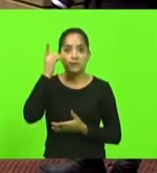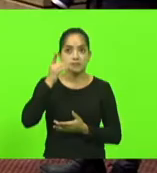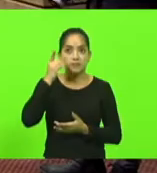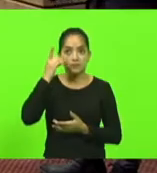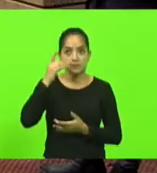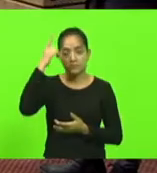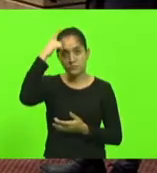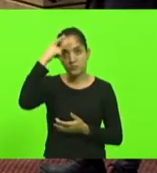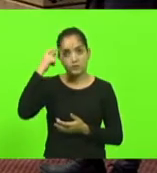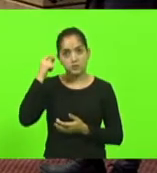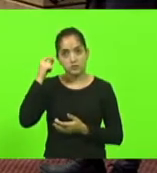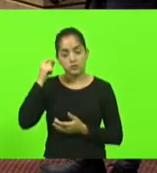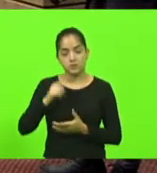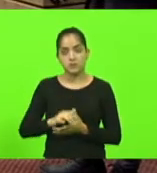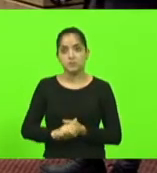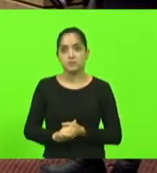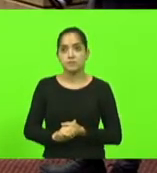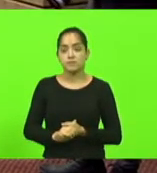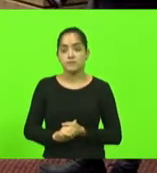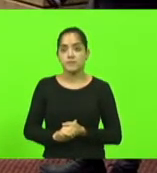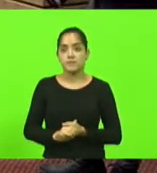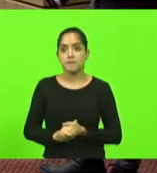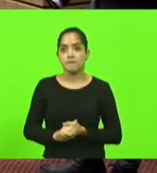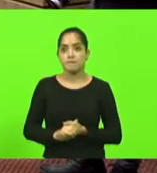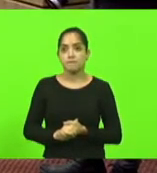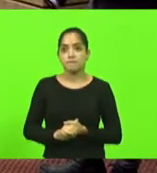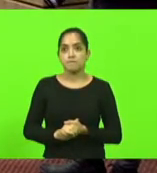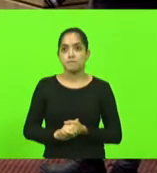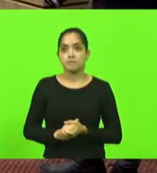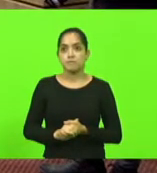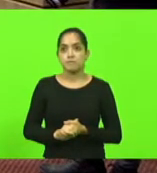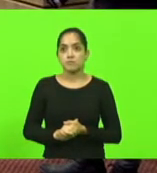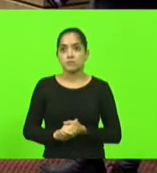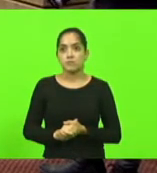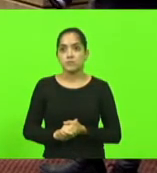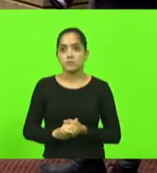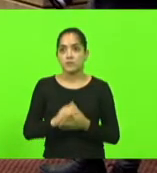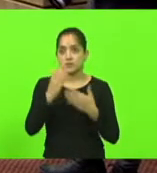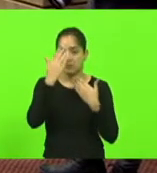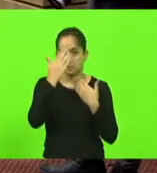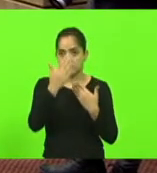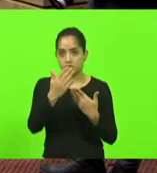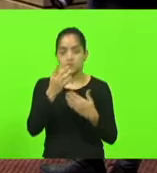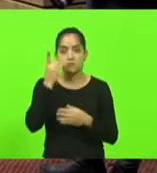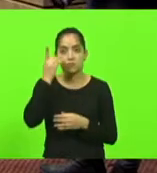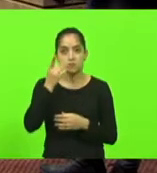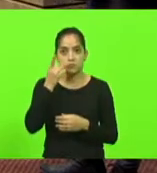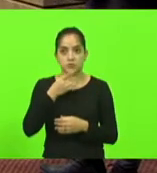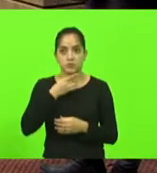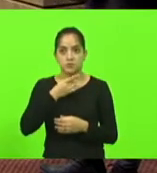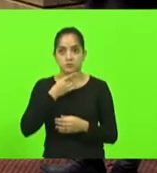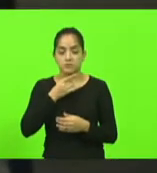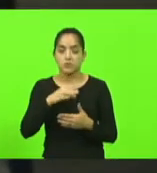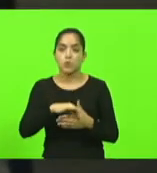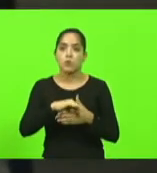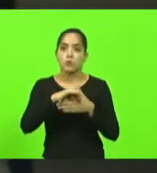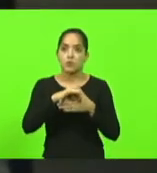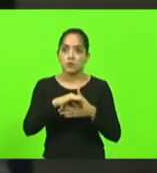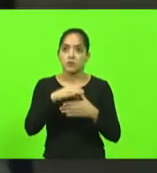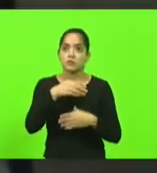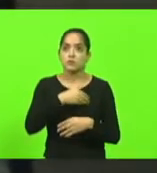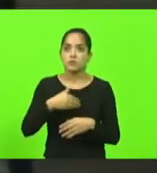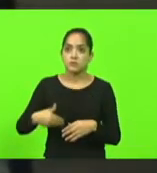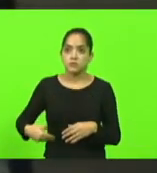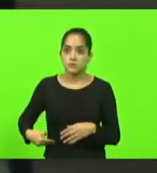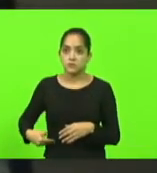Dirce? Quero agradecer ao deputado Cobalcini, bem como nosso líder do governo, em fazer